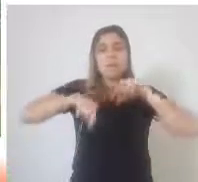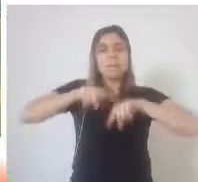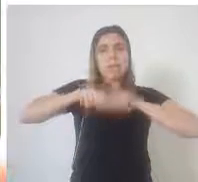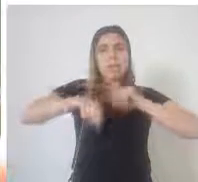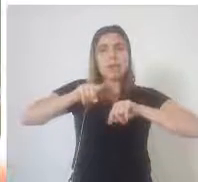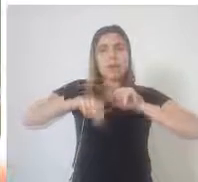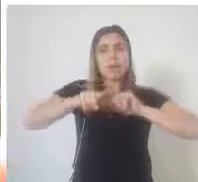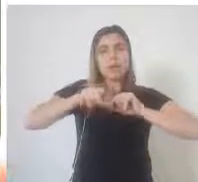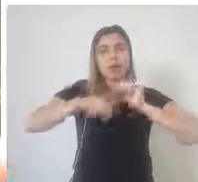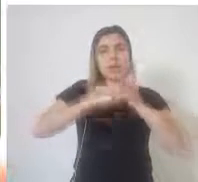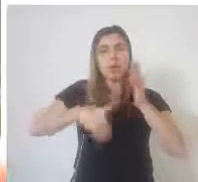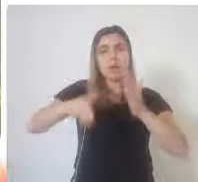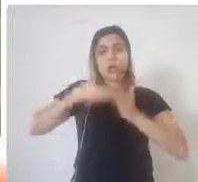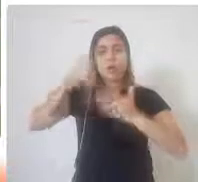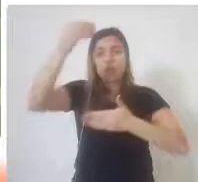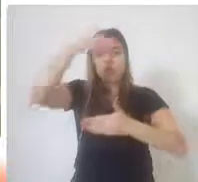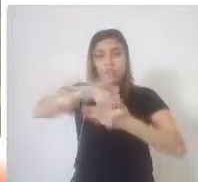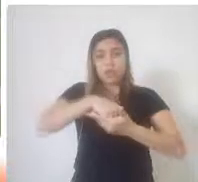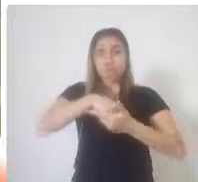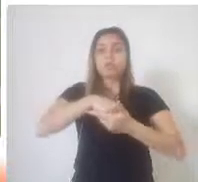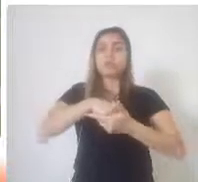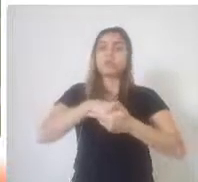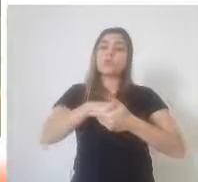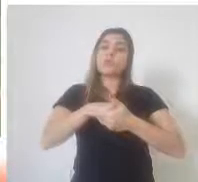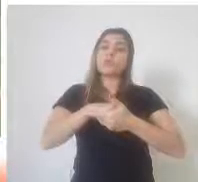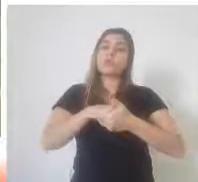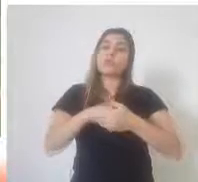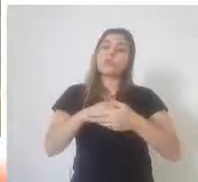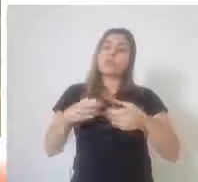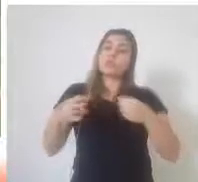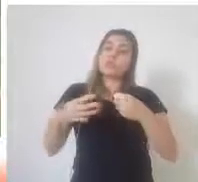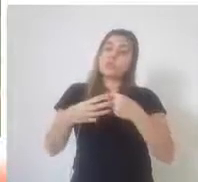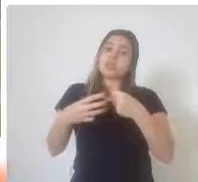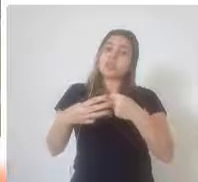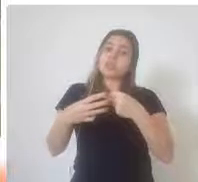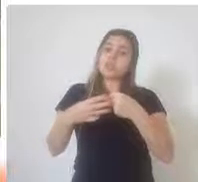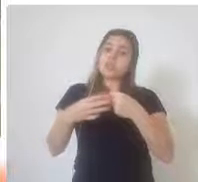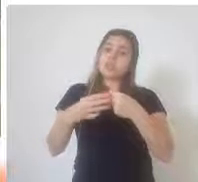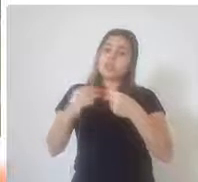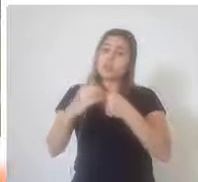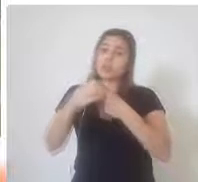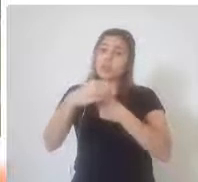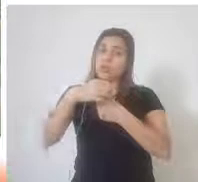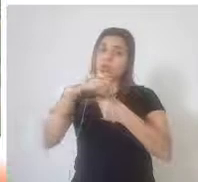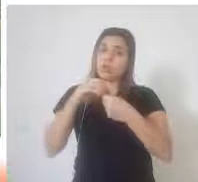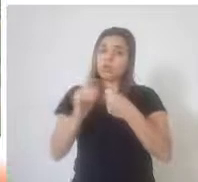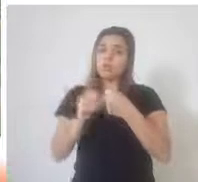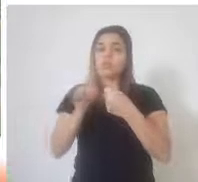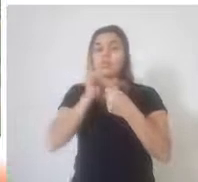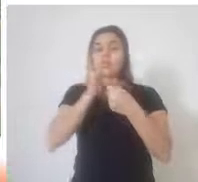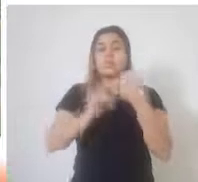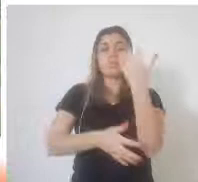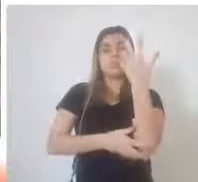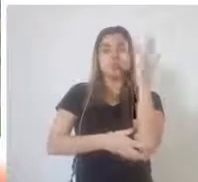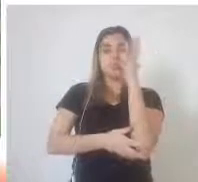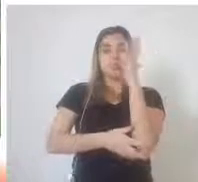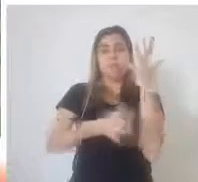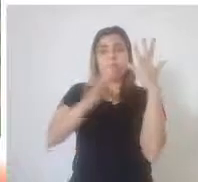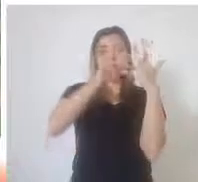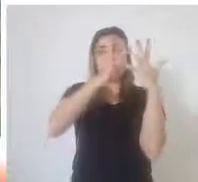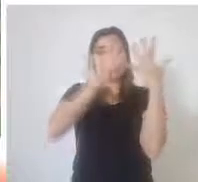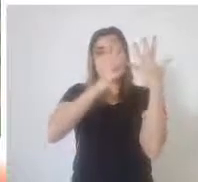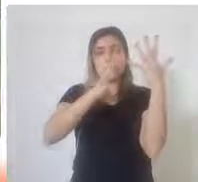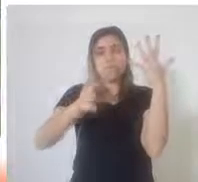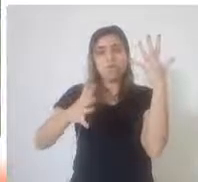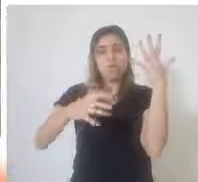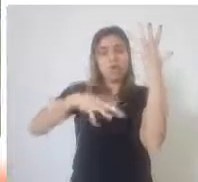ser incorporada dentro das células dos vegetais, na forma de folhas, de caules, de frutos,